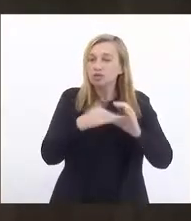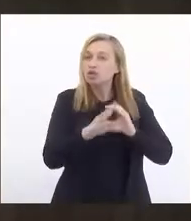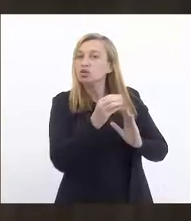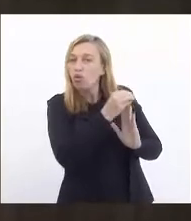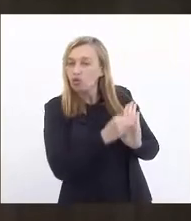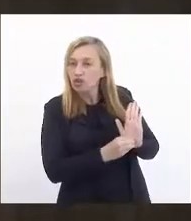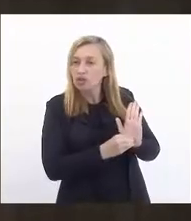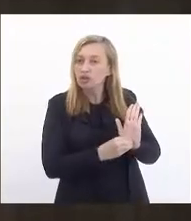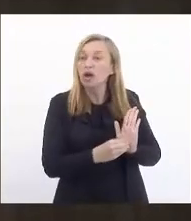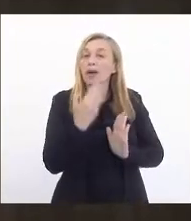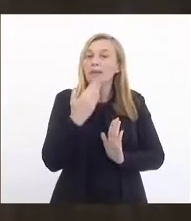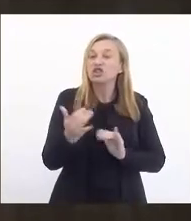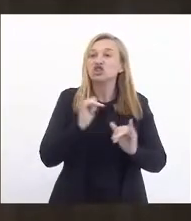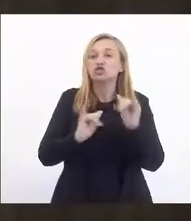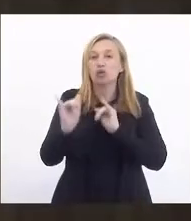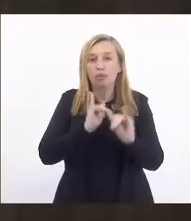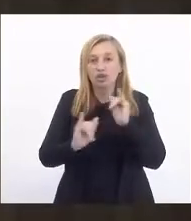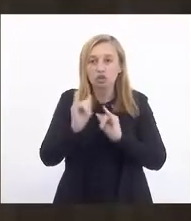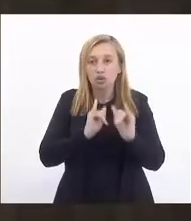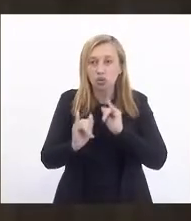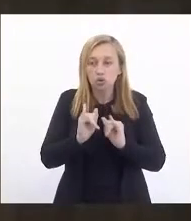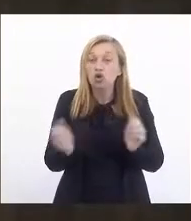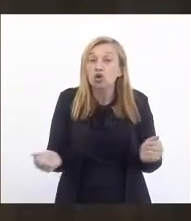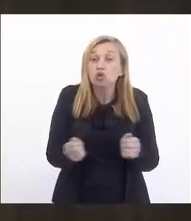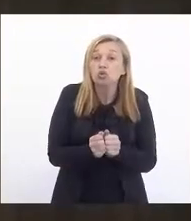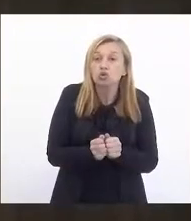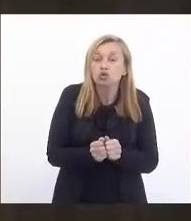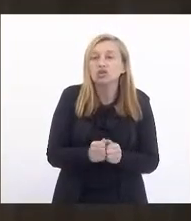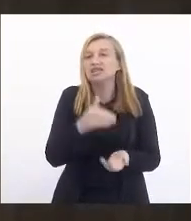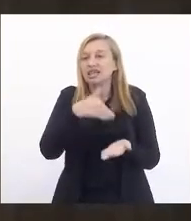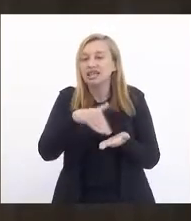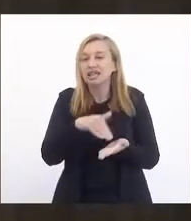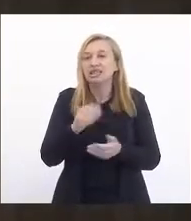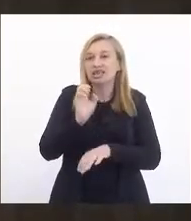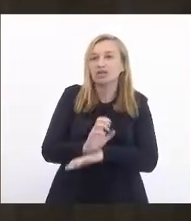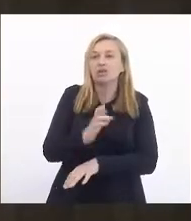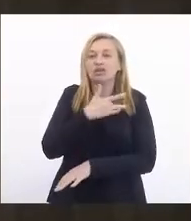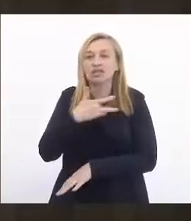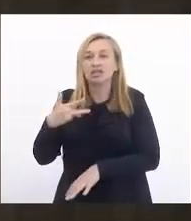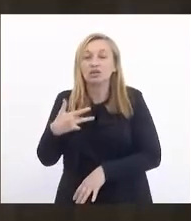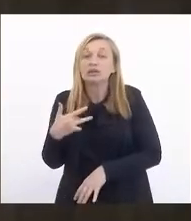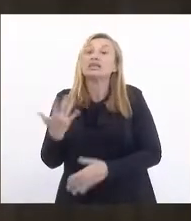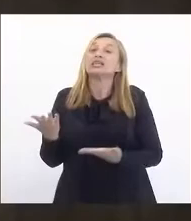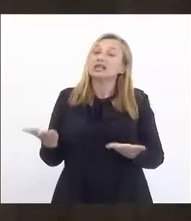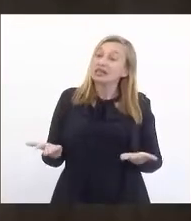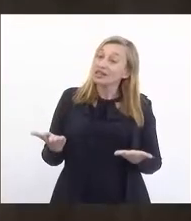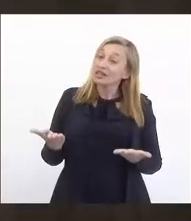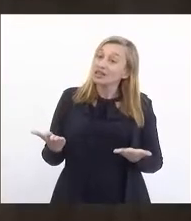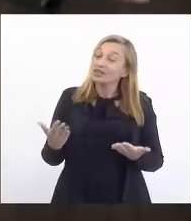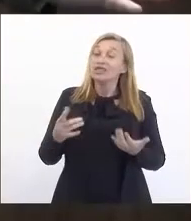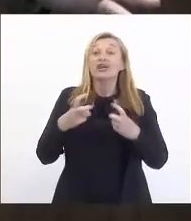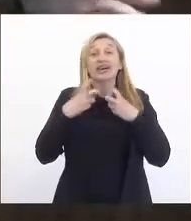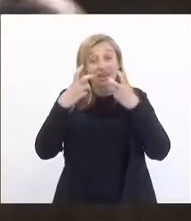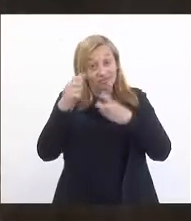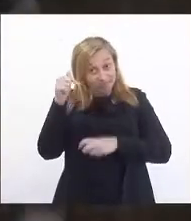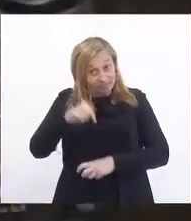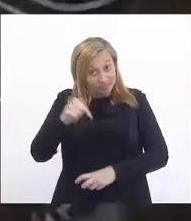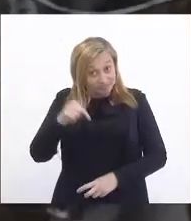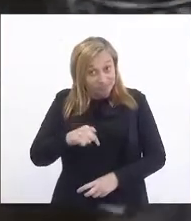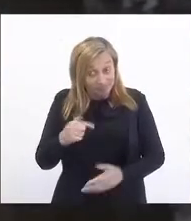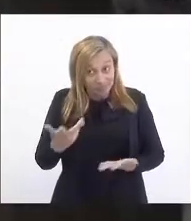ofício pedindo informações junto à Secretaria Estadual de Saúde e fazer aqui uma reclamação